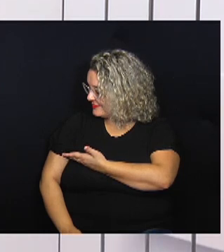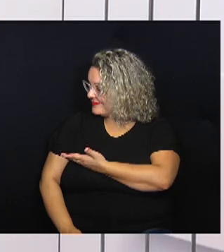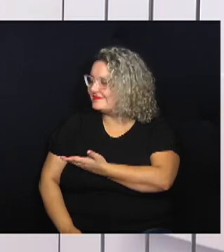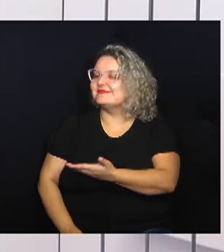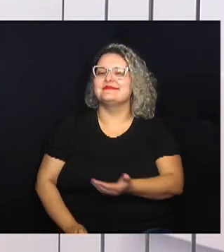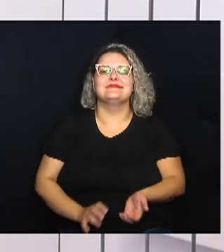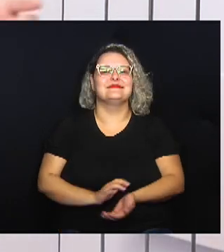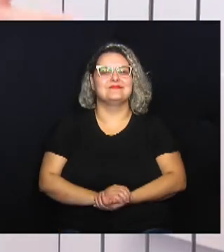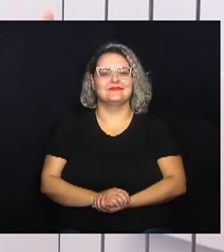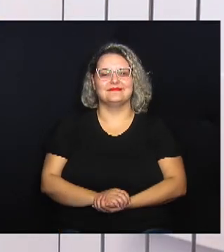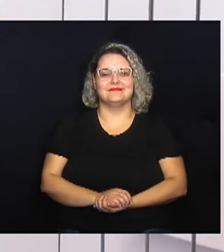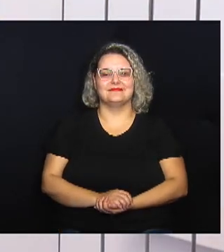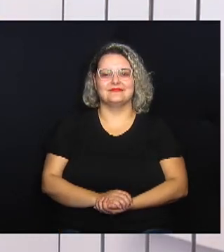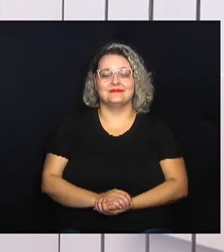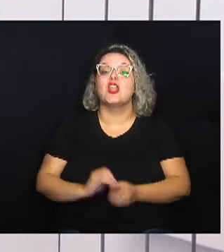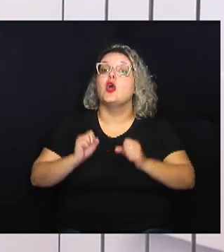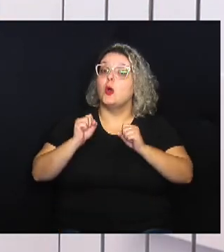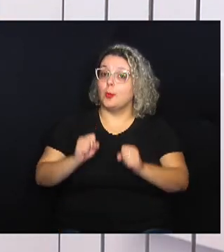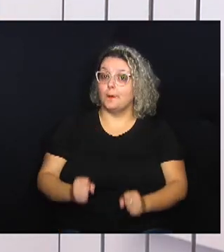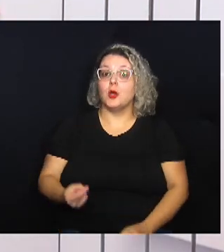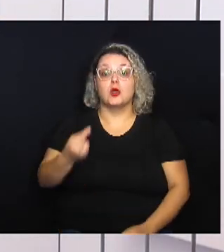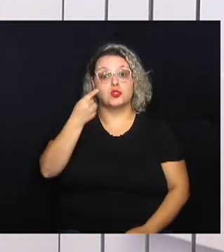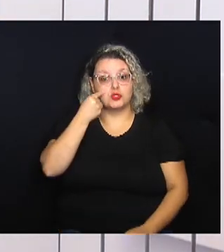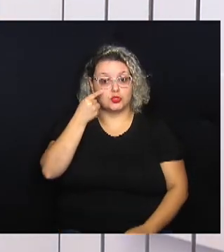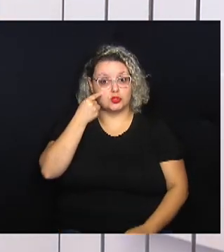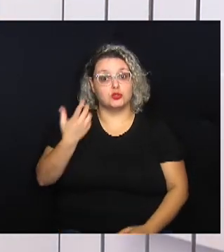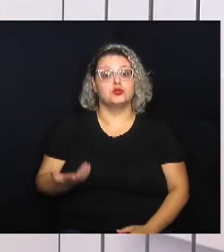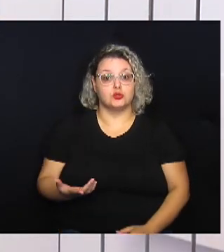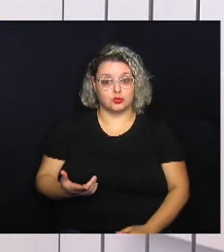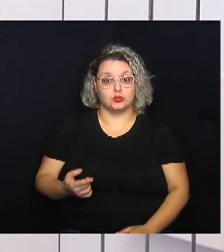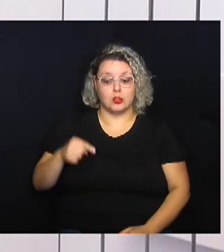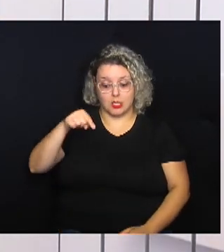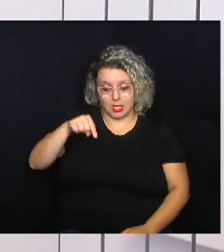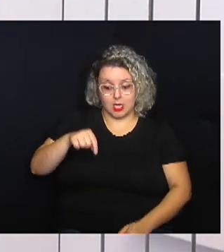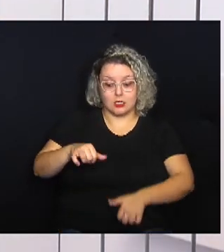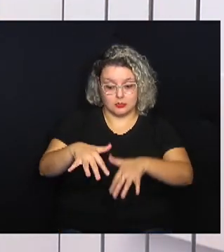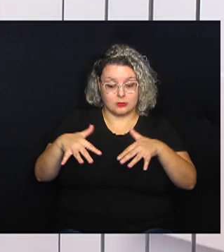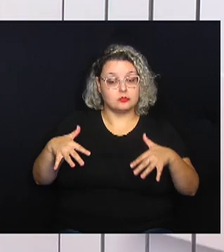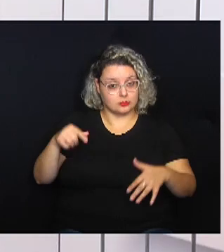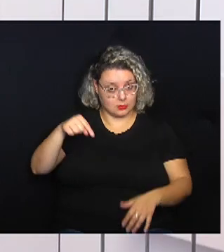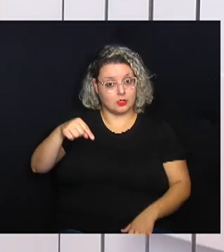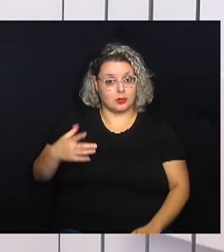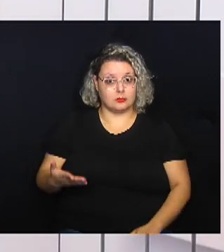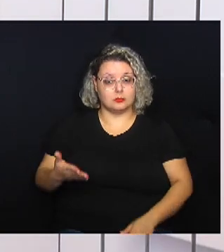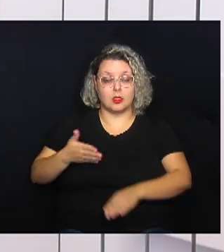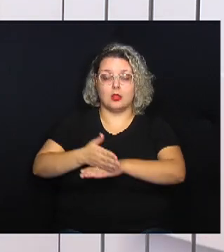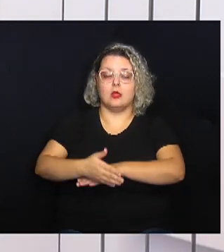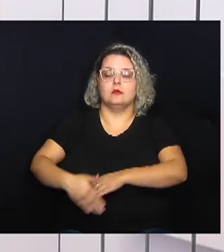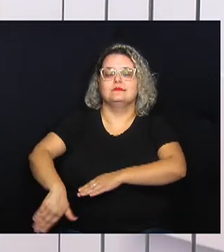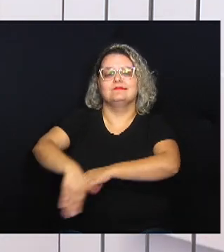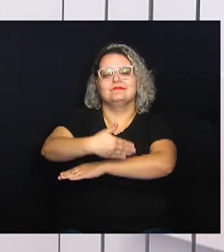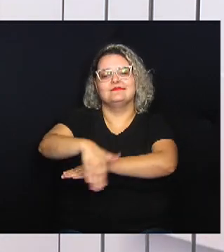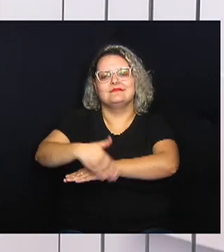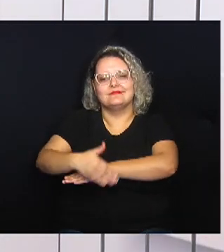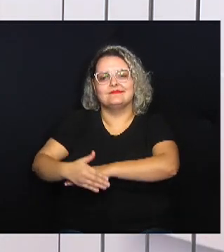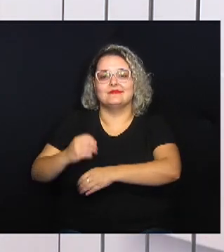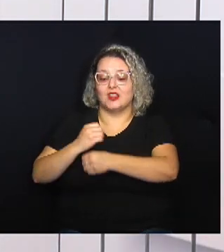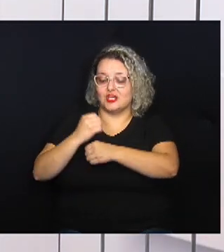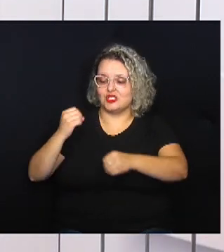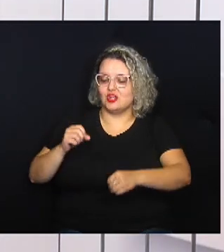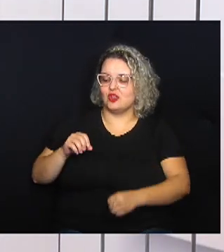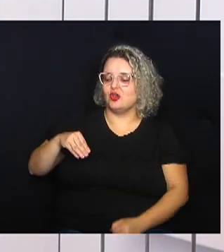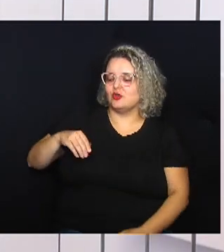campinas.sp.leje.br você pode assistir a reunião ordinária do plenário viu entrada pela Avenida Engenheiro Roberto